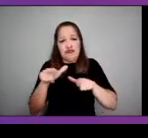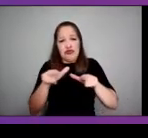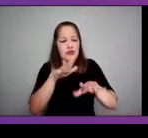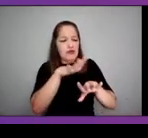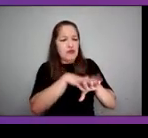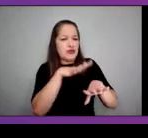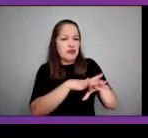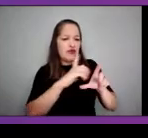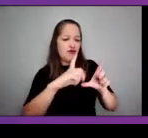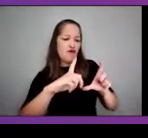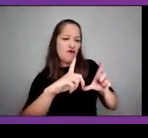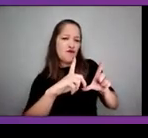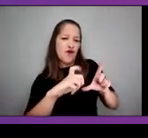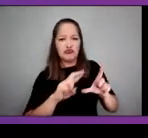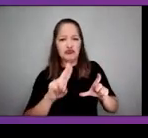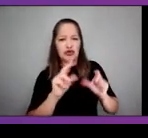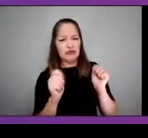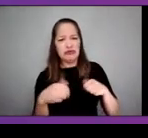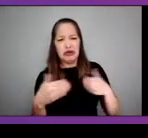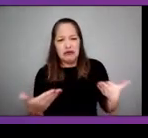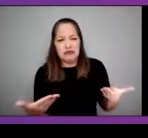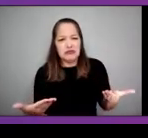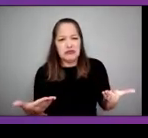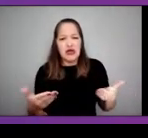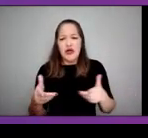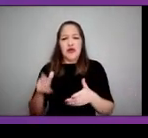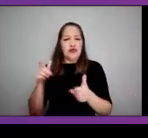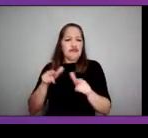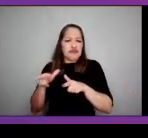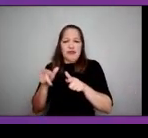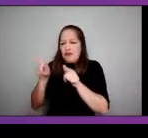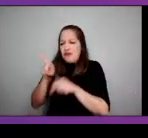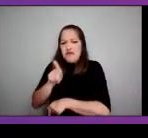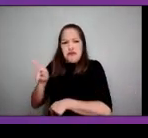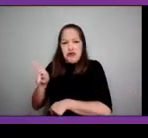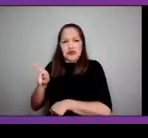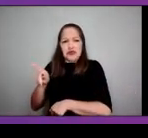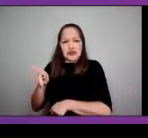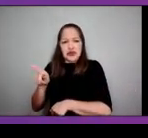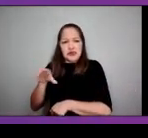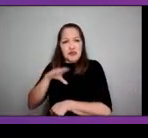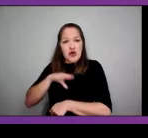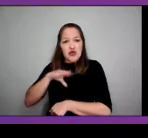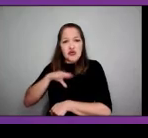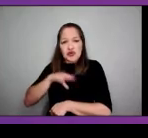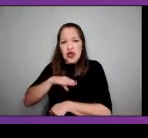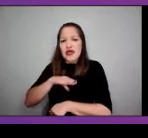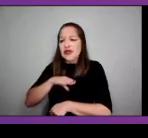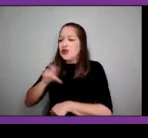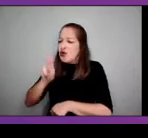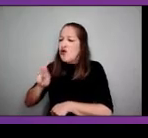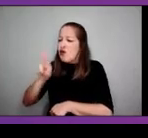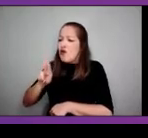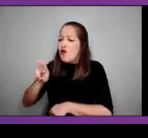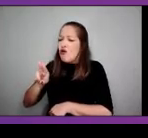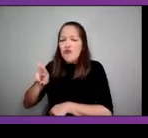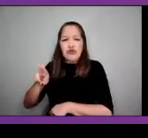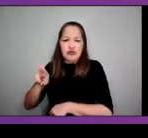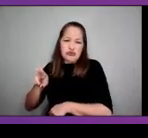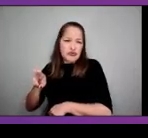usa fotografia que você tem um trabalho de Português o que você tem o trabalho de misturar de como você tá dizendo que realmente é o